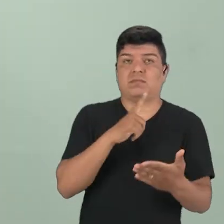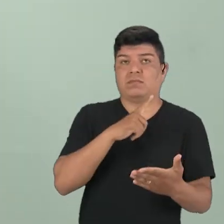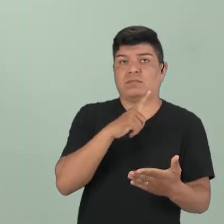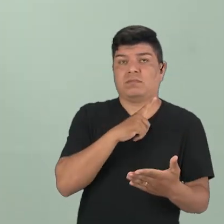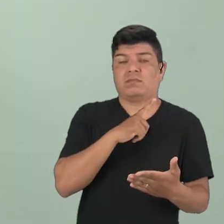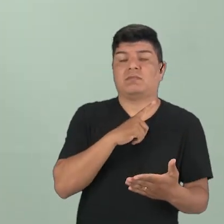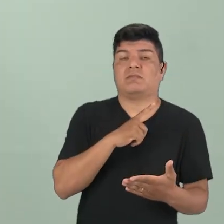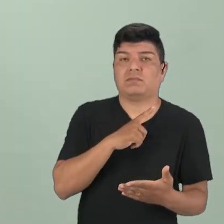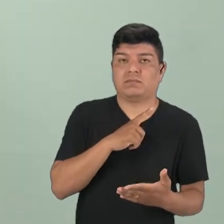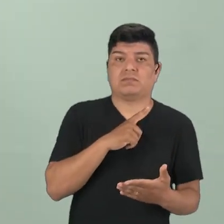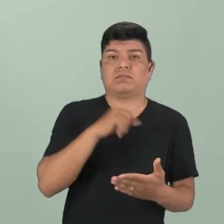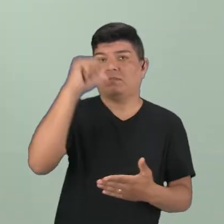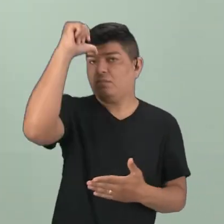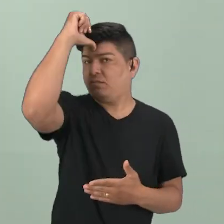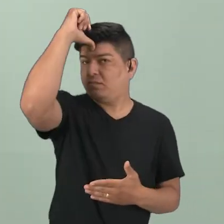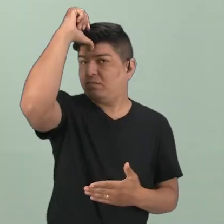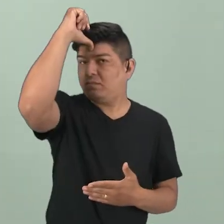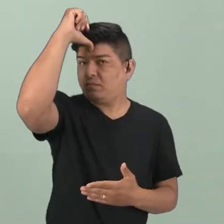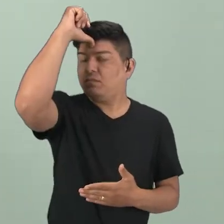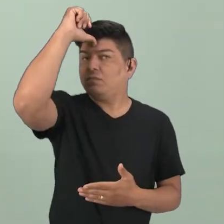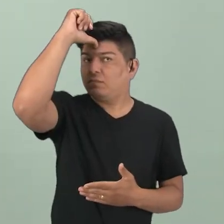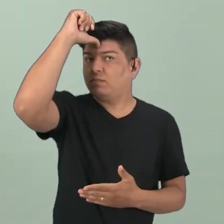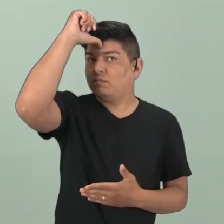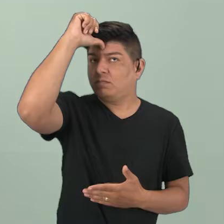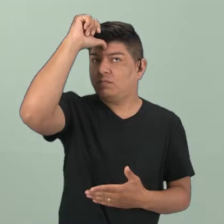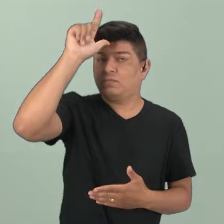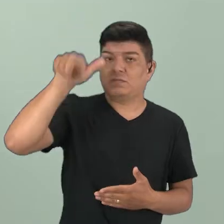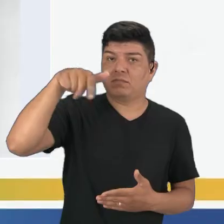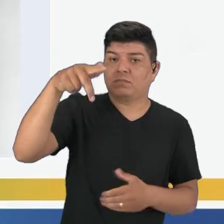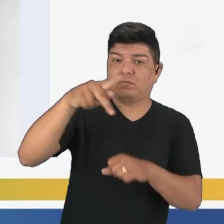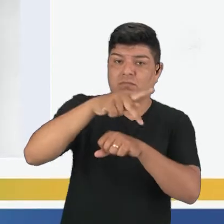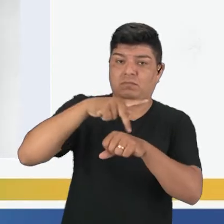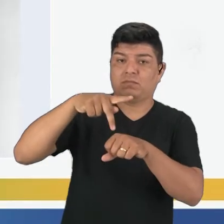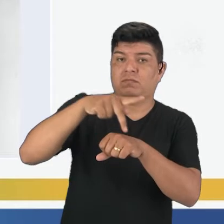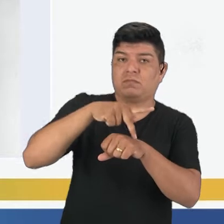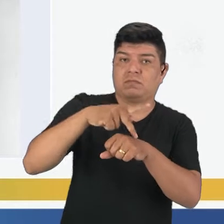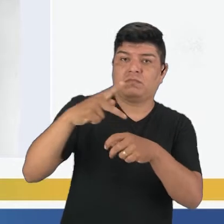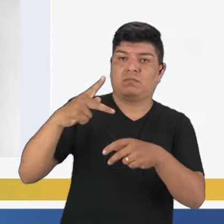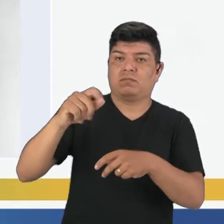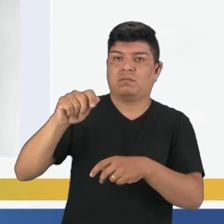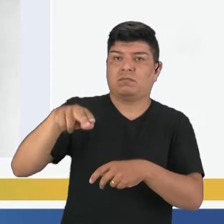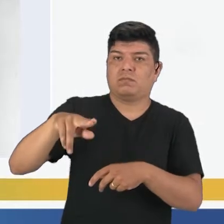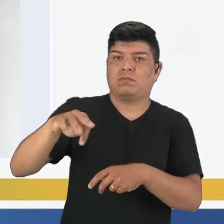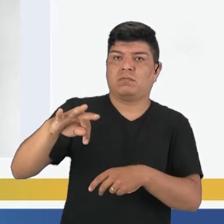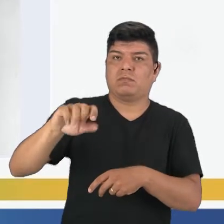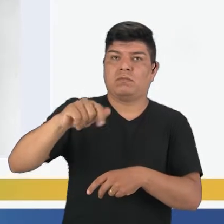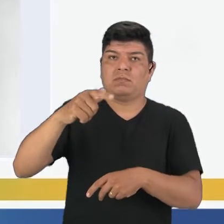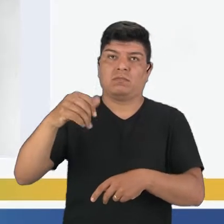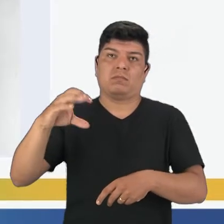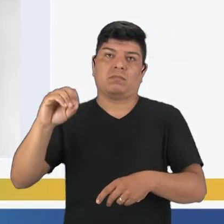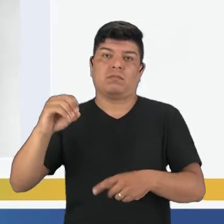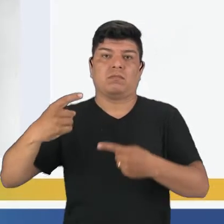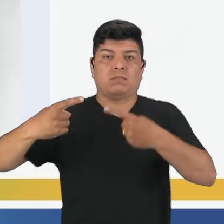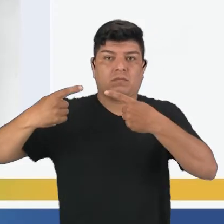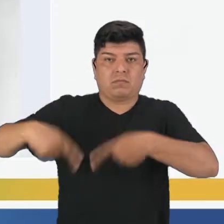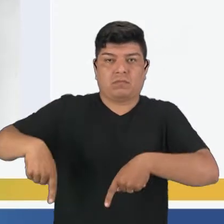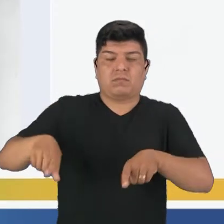dentro da Índia, entre ela e o Paquistão, uma rivalidade, porque